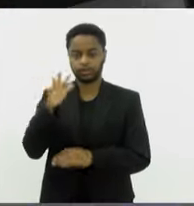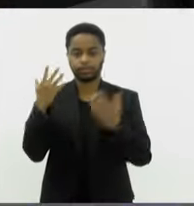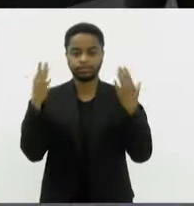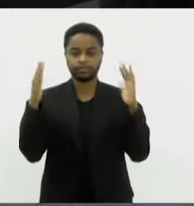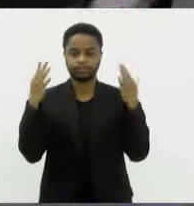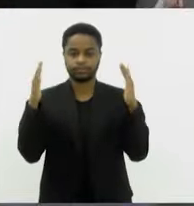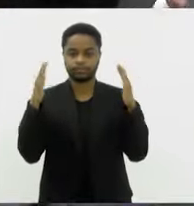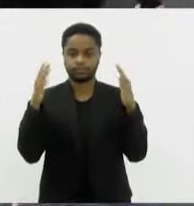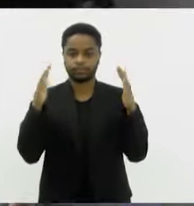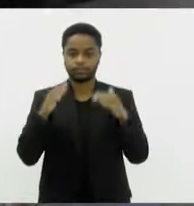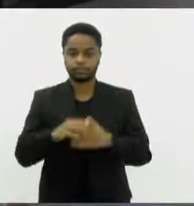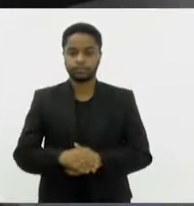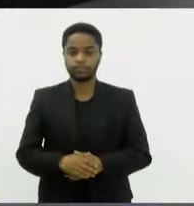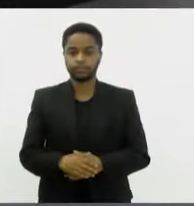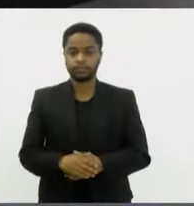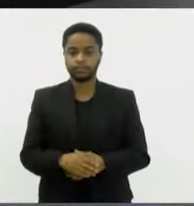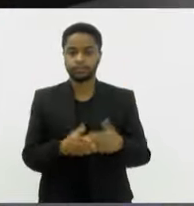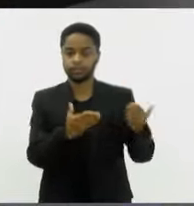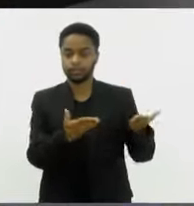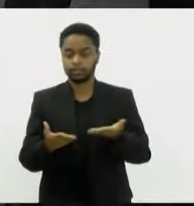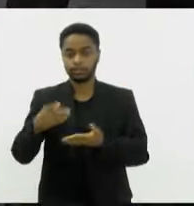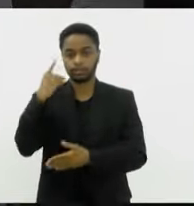Federal aada